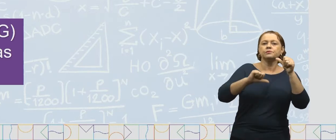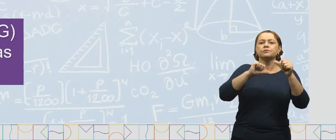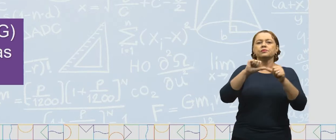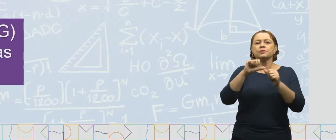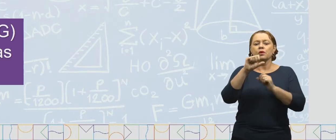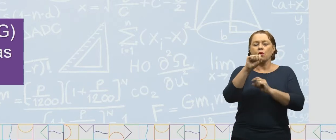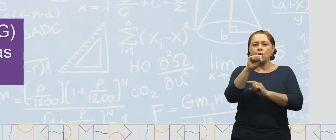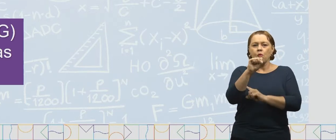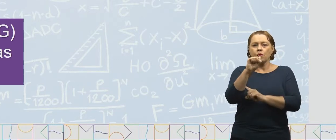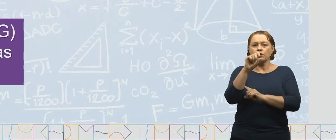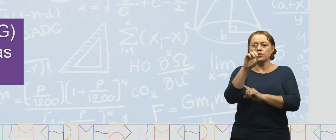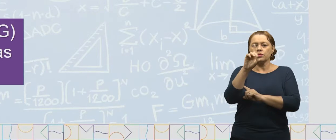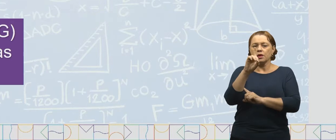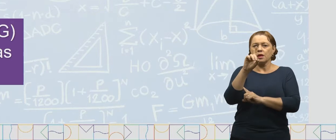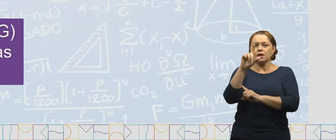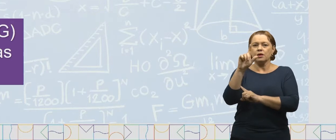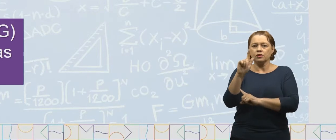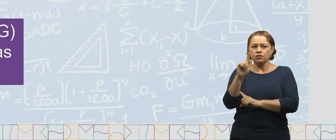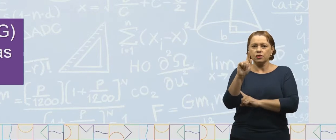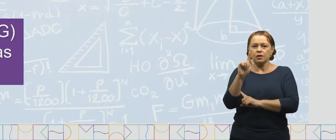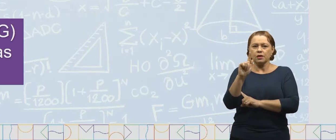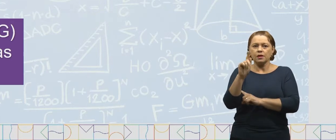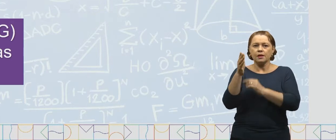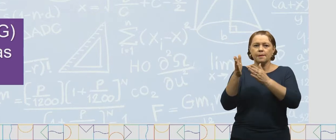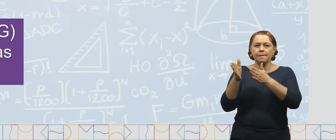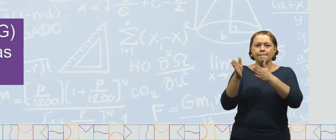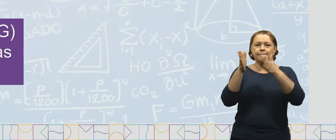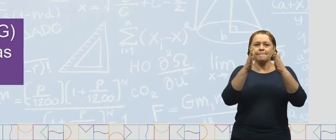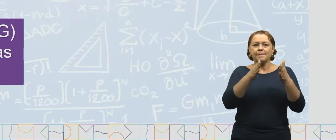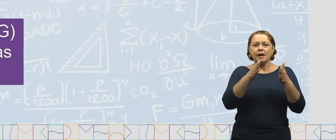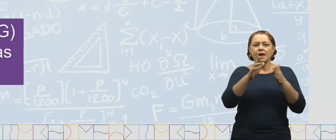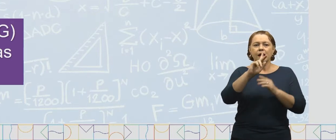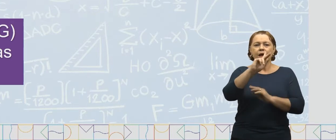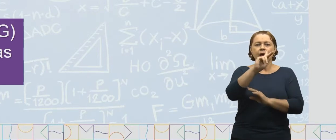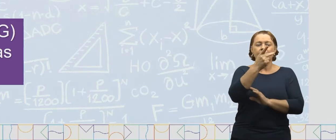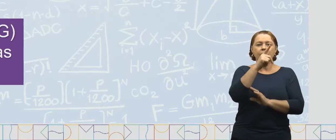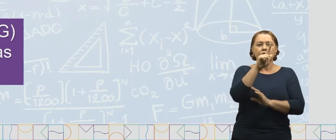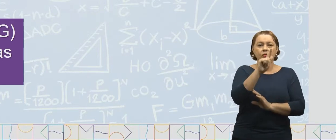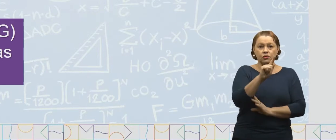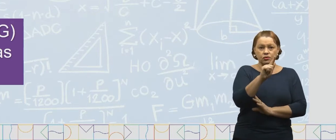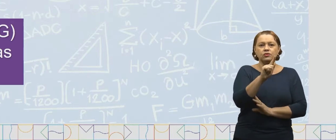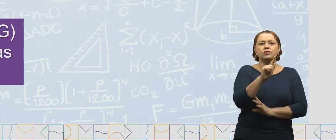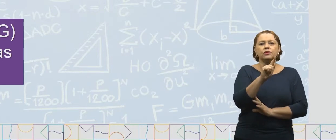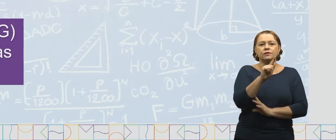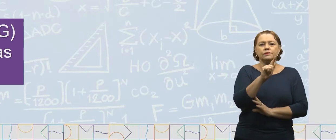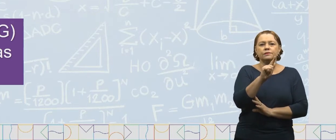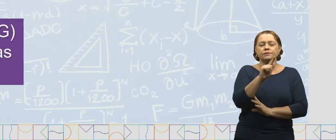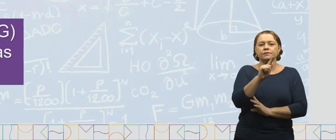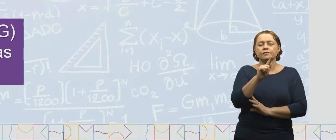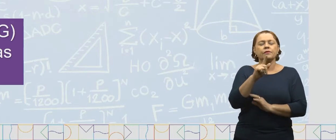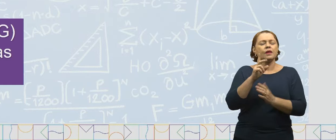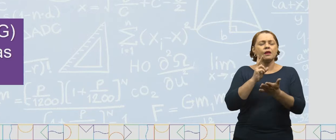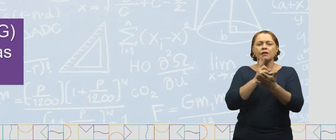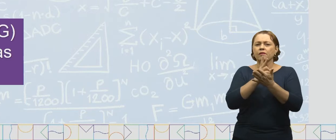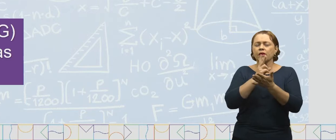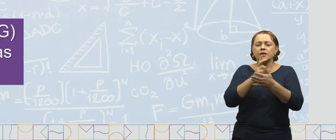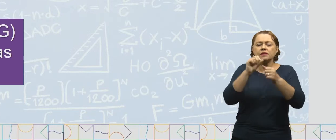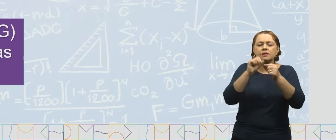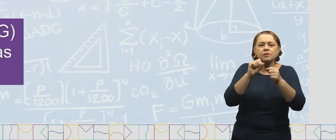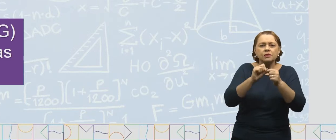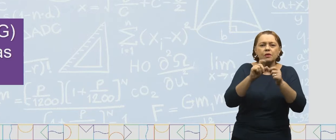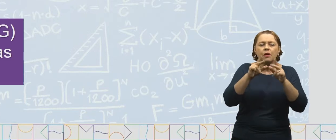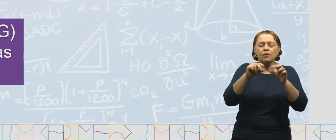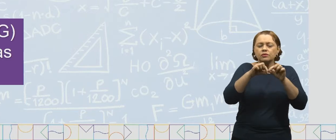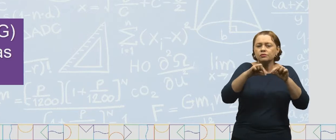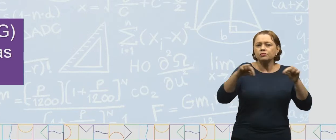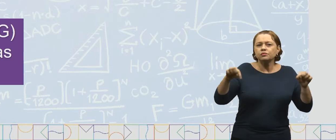8 decigramas para hectogramas. Faremos da mesma forma que fizemos com as medidas de